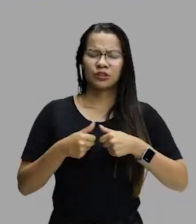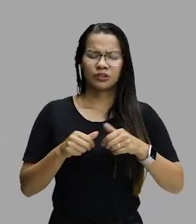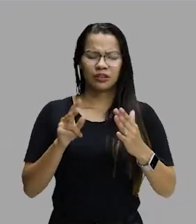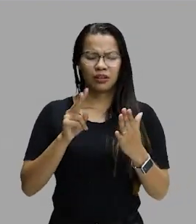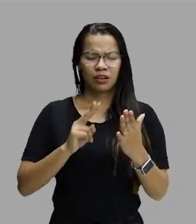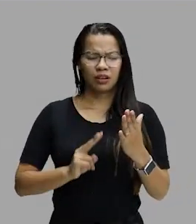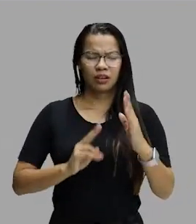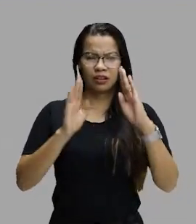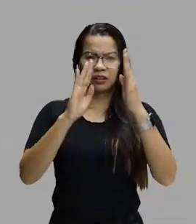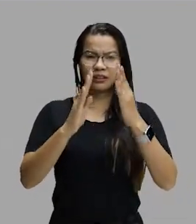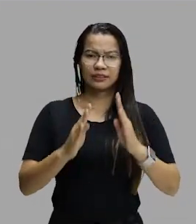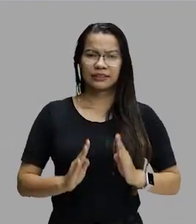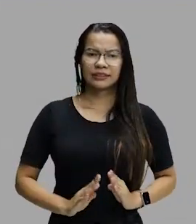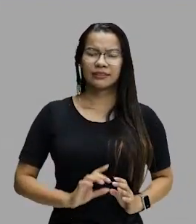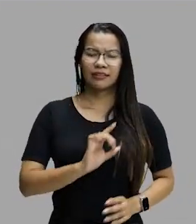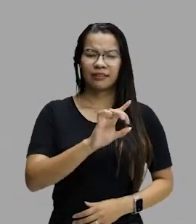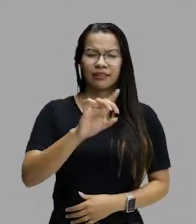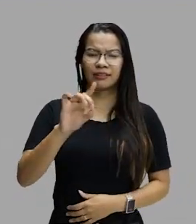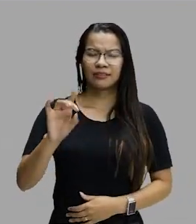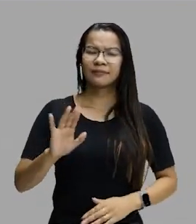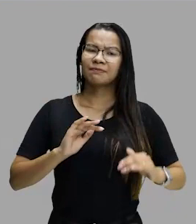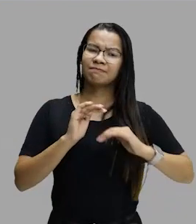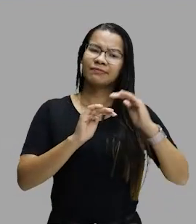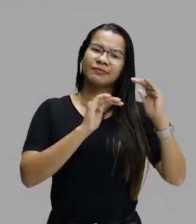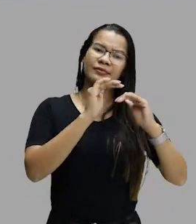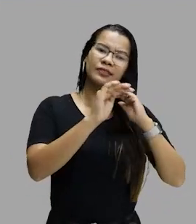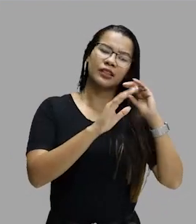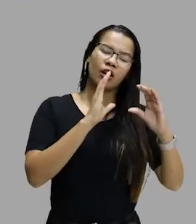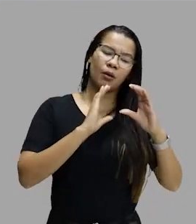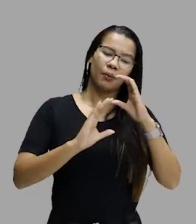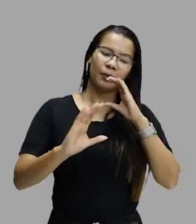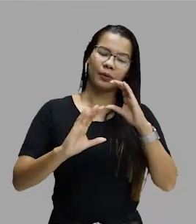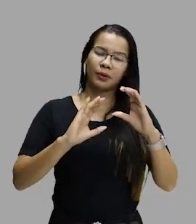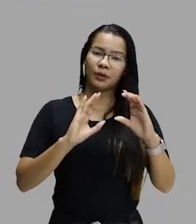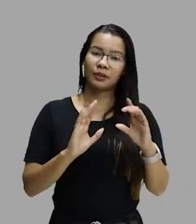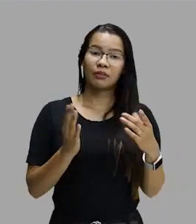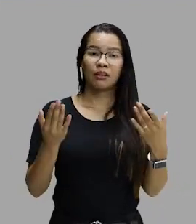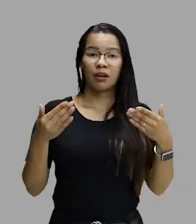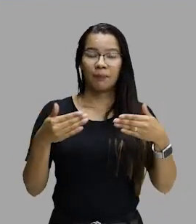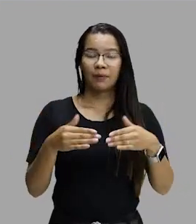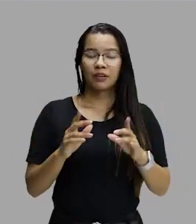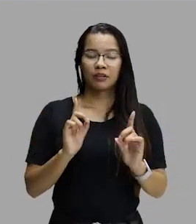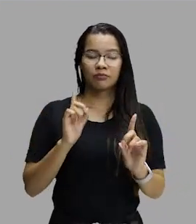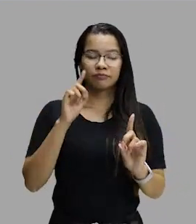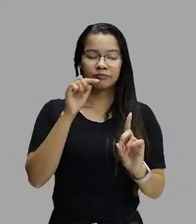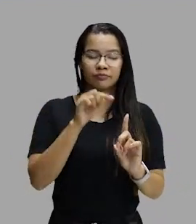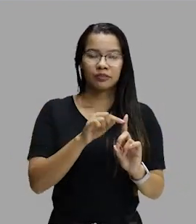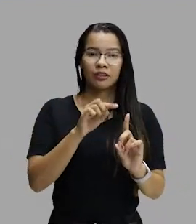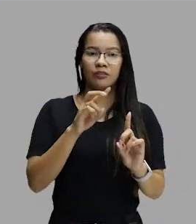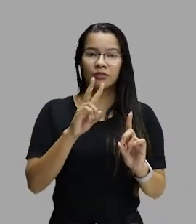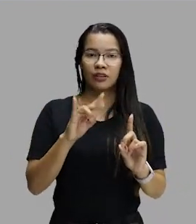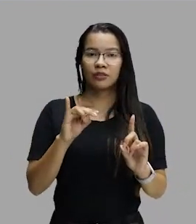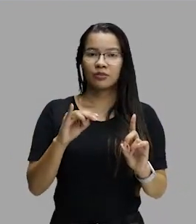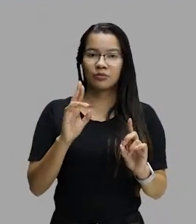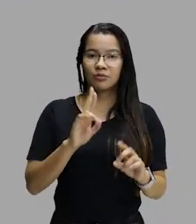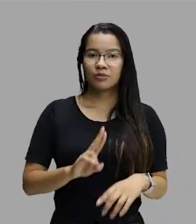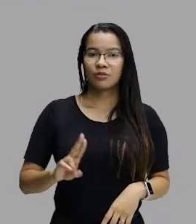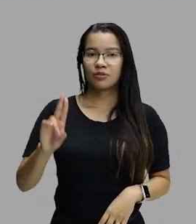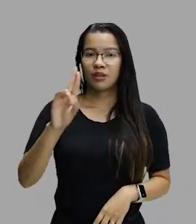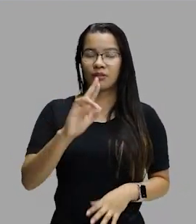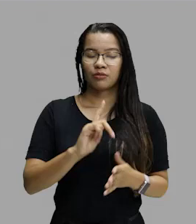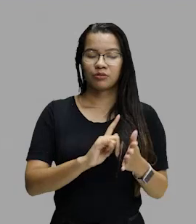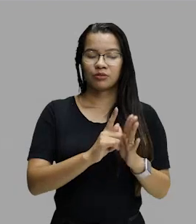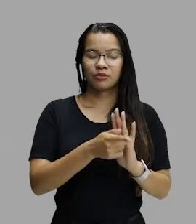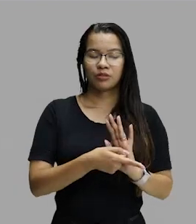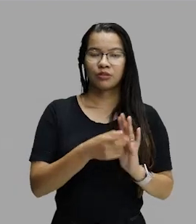em cada processo de comunicação, dependendo da nossa intencionalidade comunicativa, nós vamos usar um gênero do